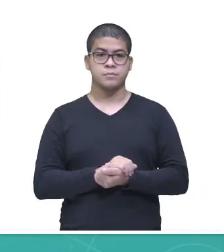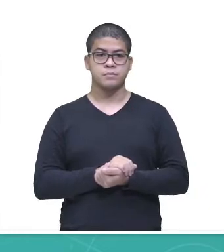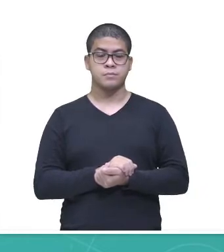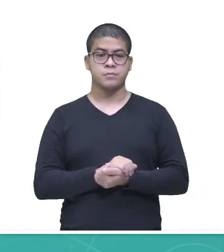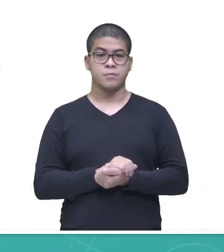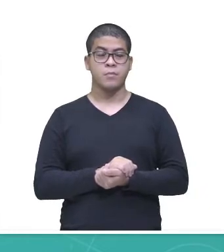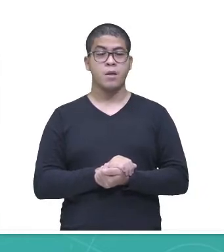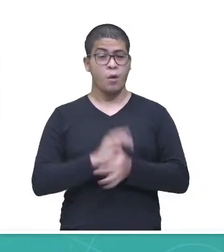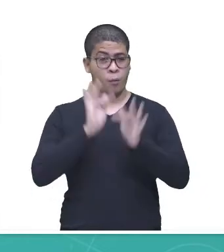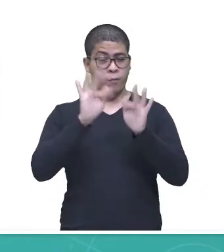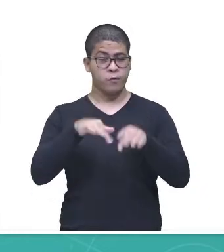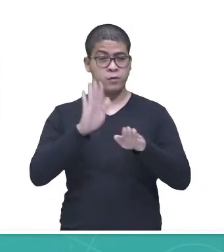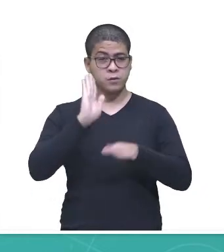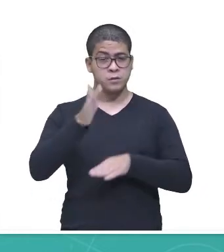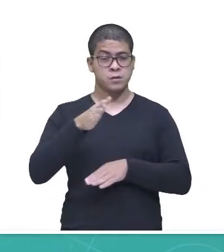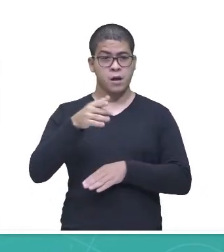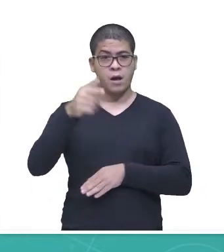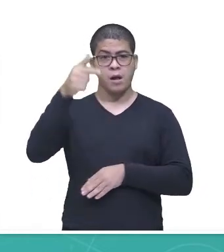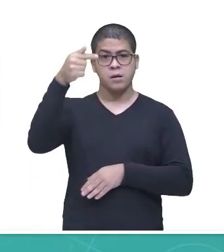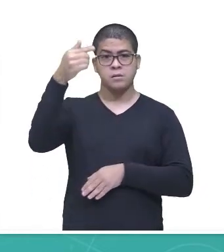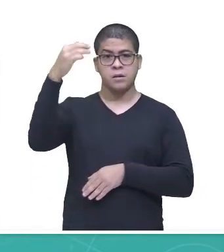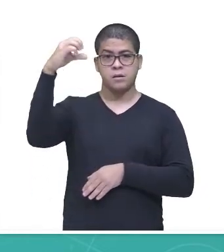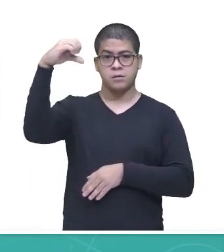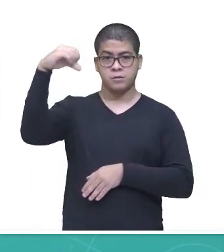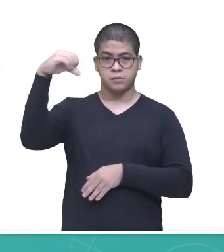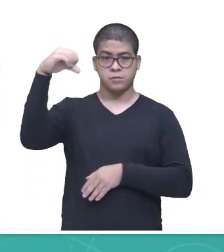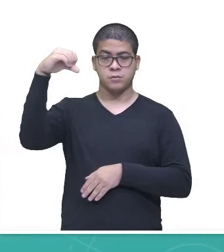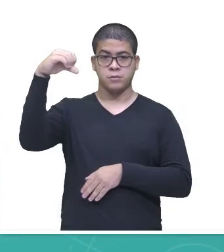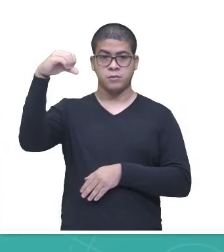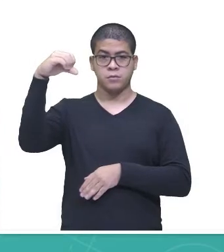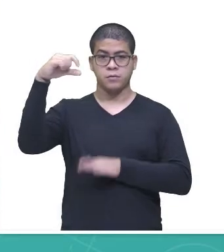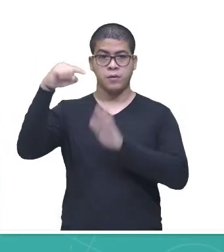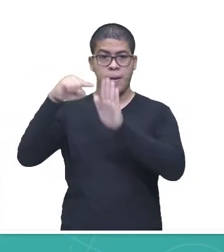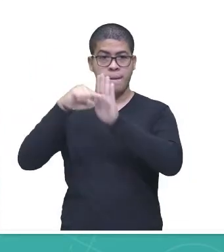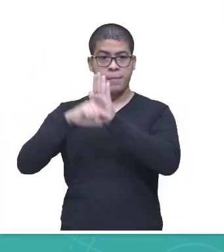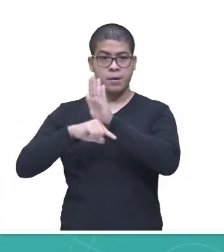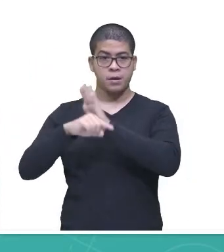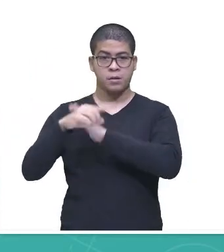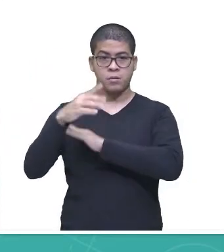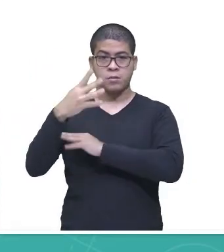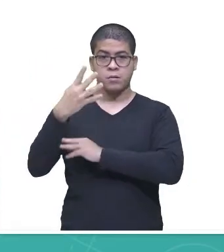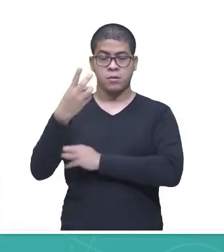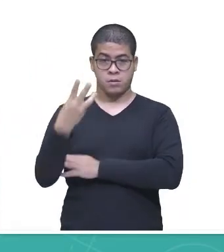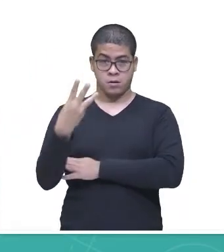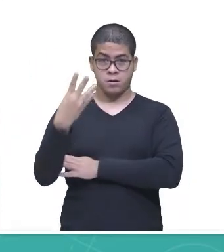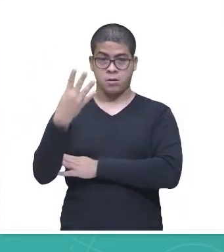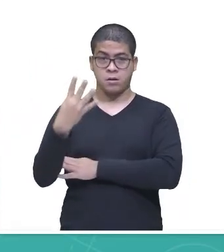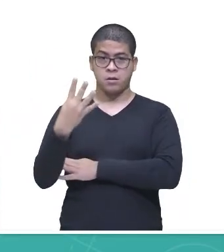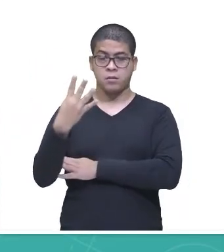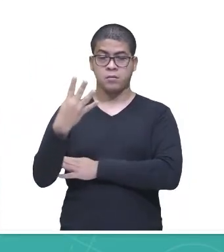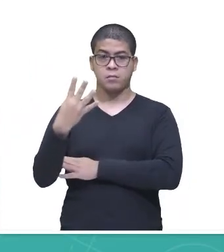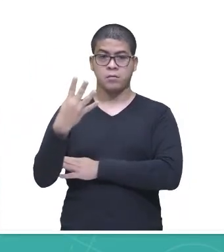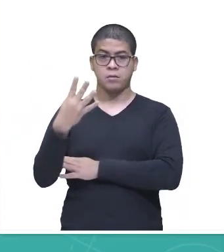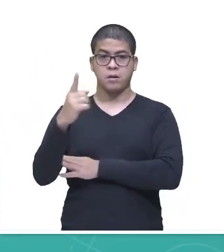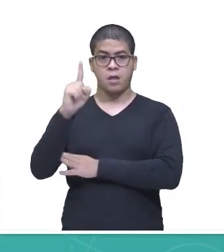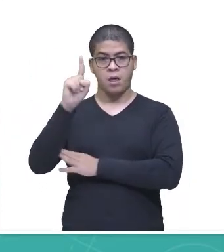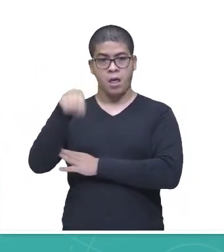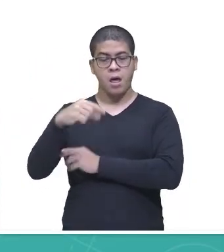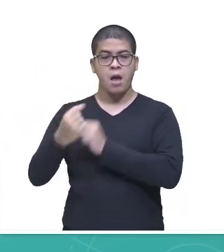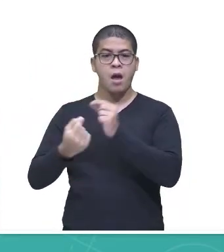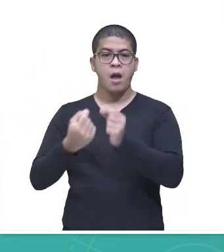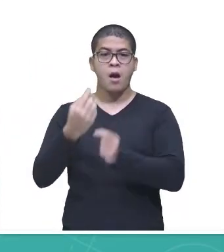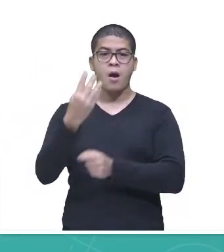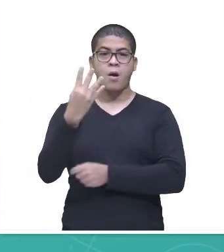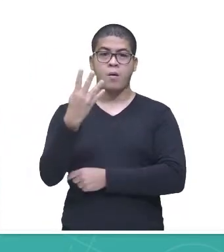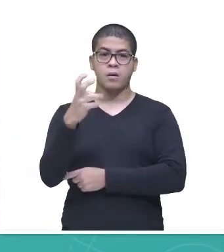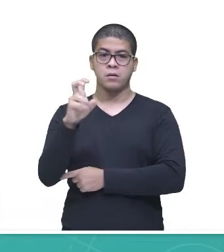E, por fim, a gente vai subtrair os graus. 9 menos 4, que é 5.